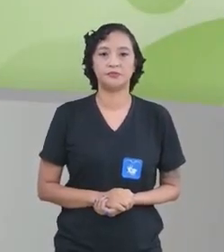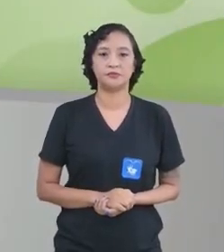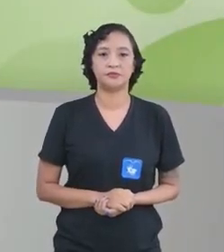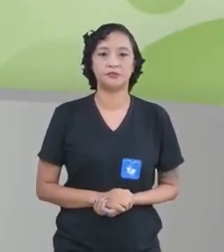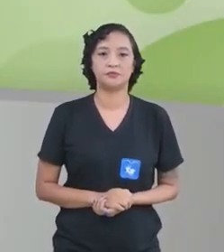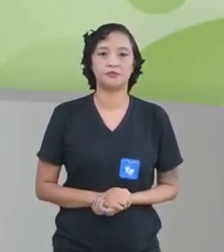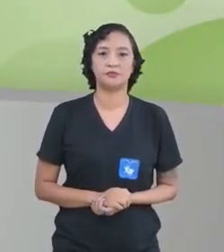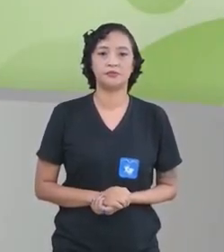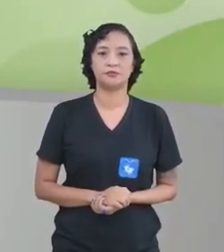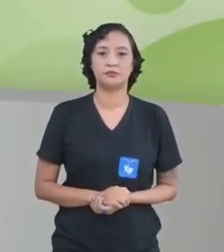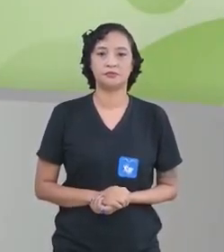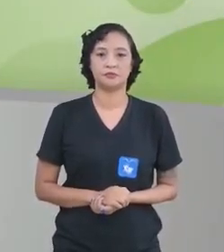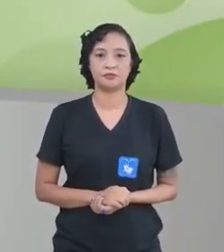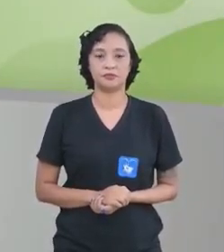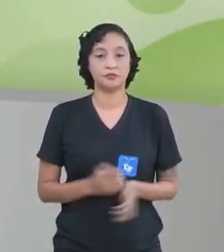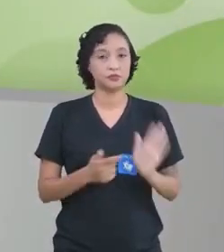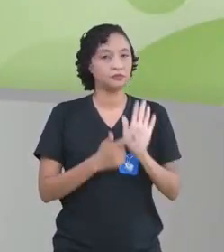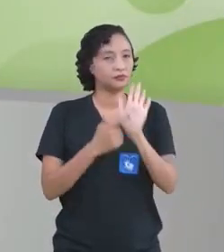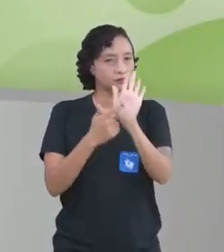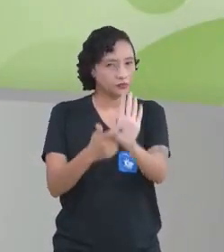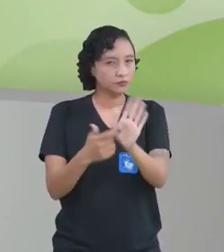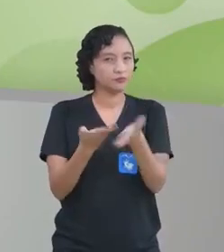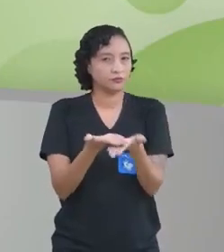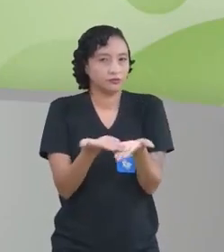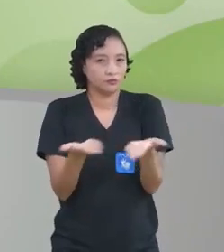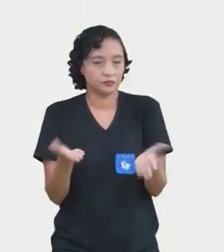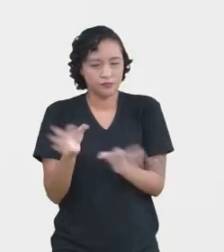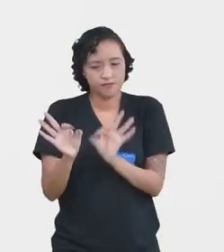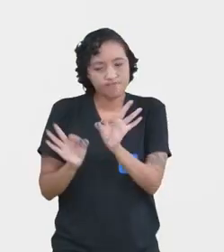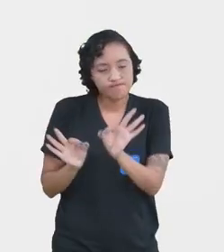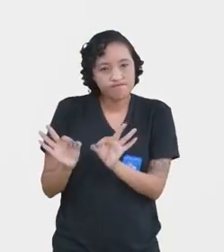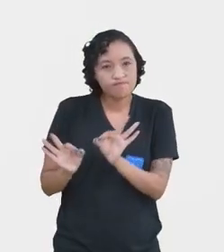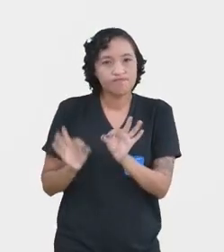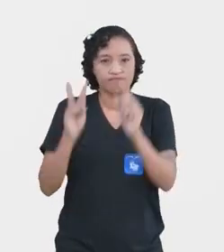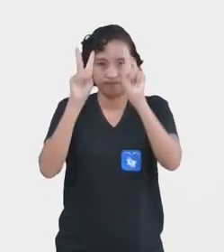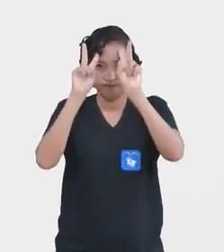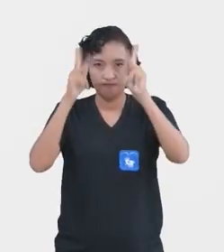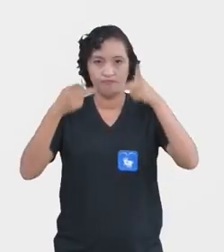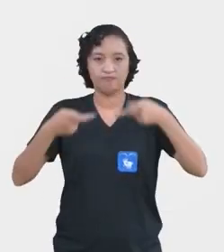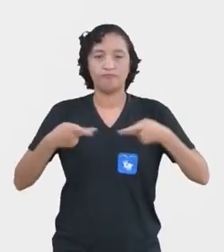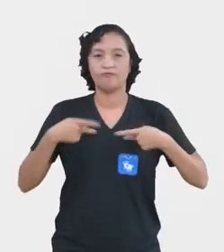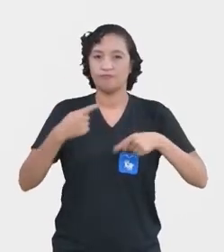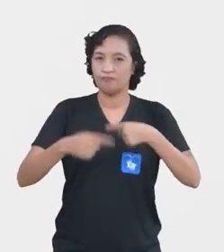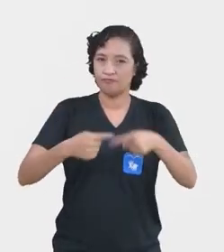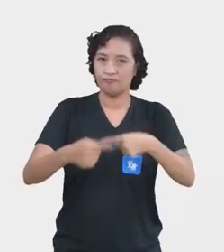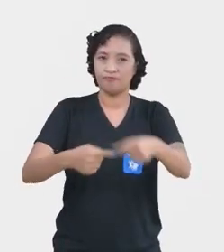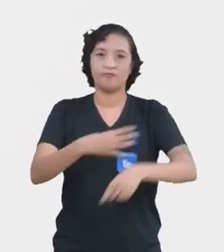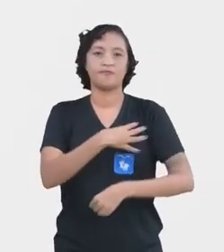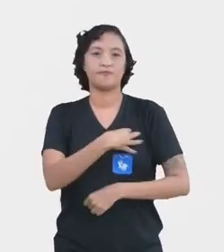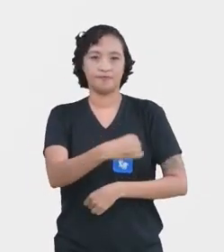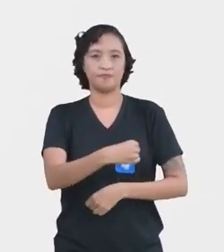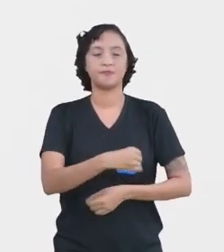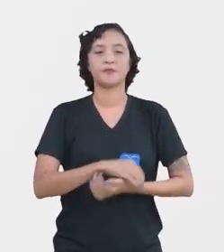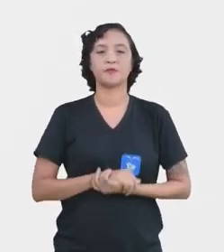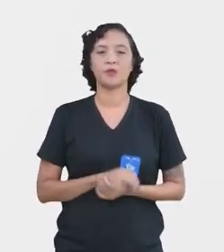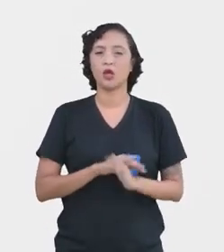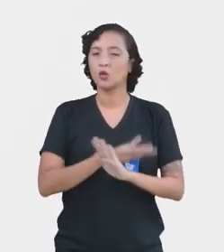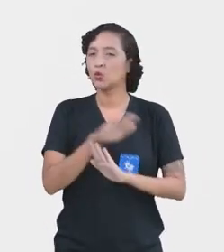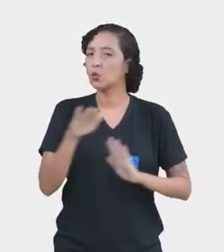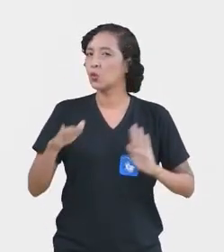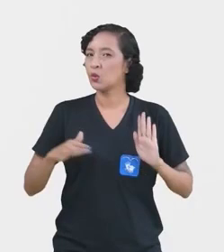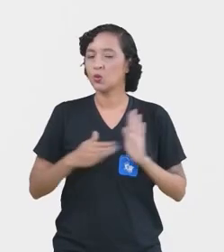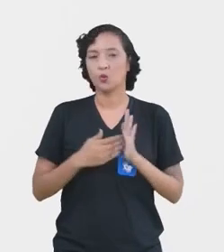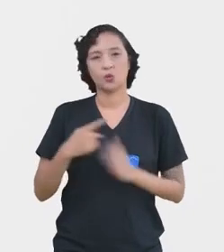para vocês a preparação para a reprodução, né? Todos nós, nessa fase do